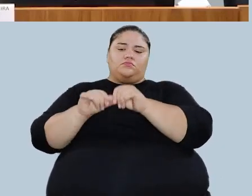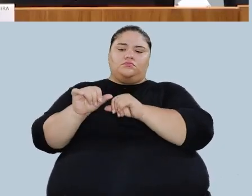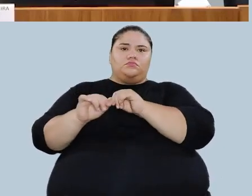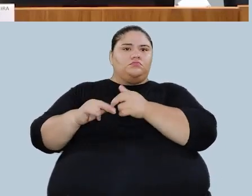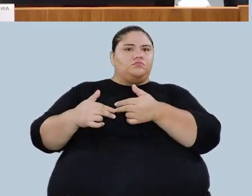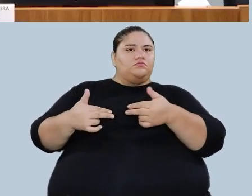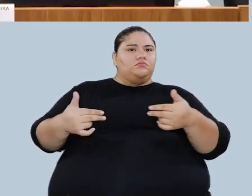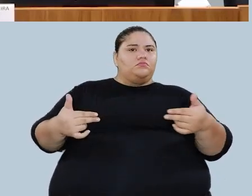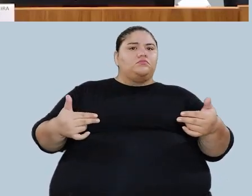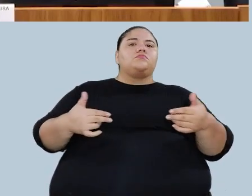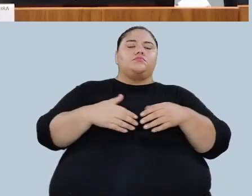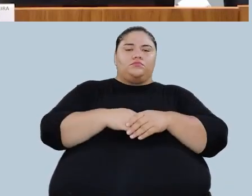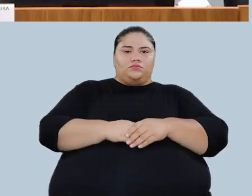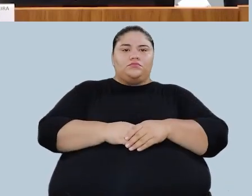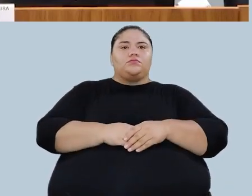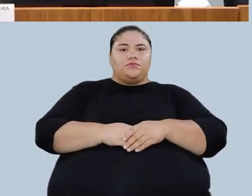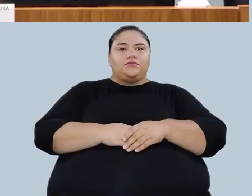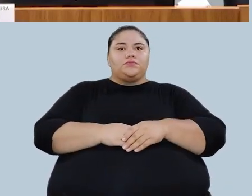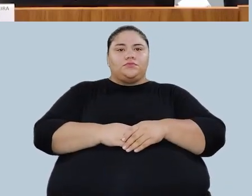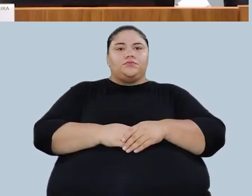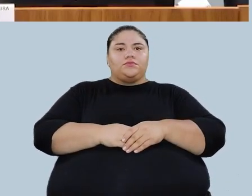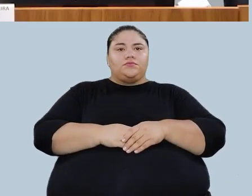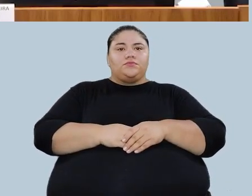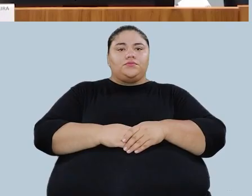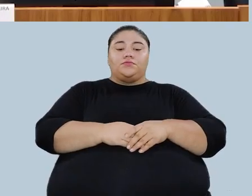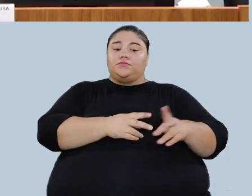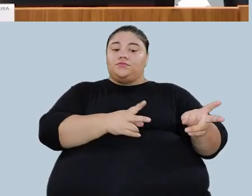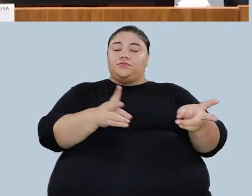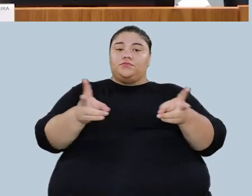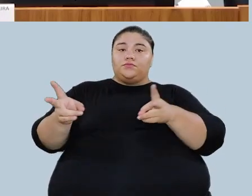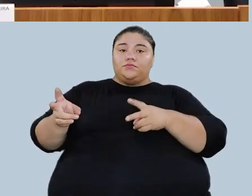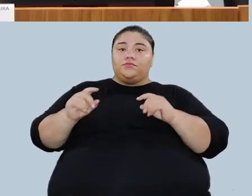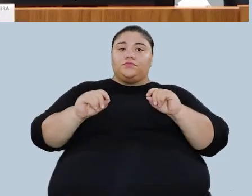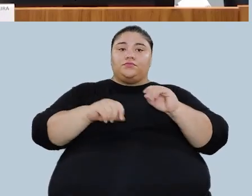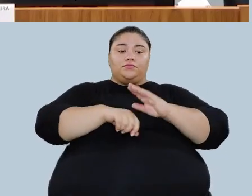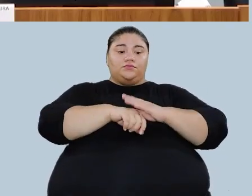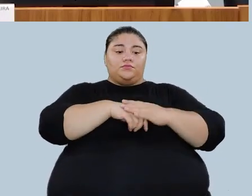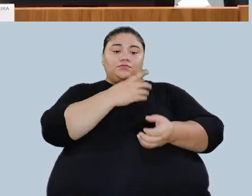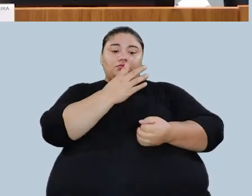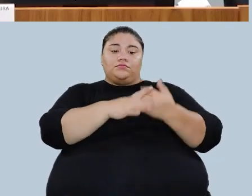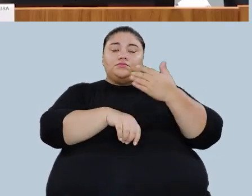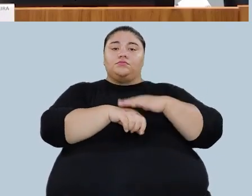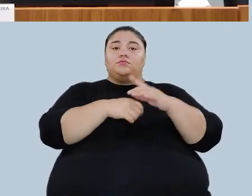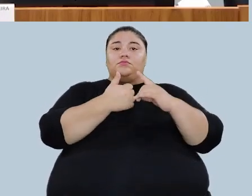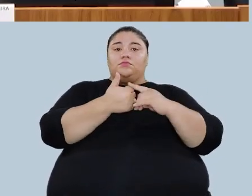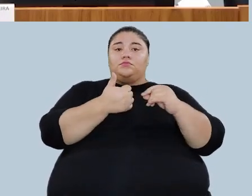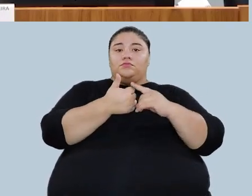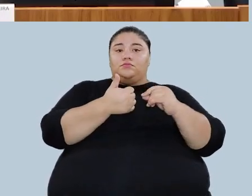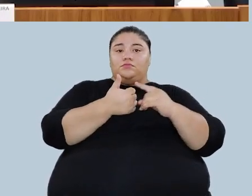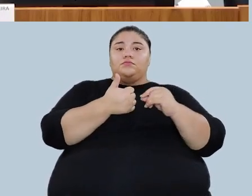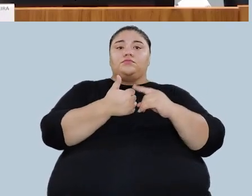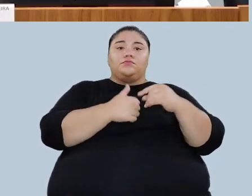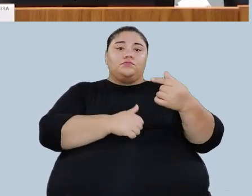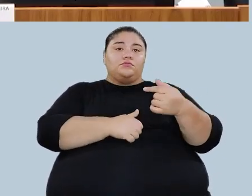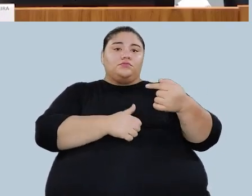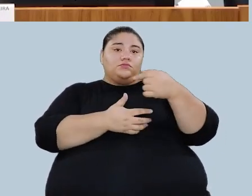por completo as relações e a identificação do fato gerador. E por exclusão, o artigo 7º só vai dizer